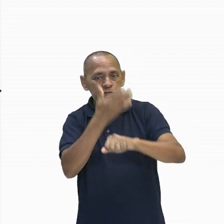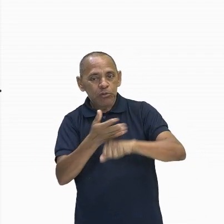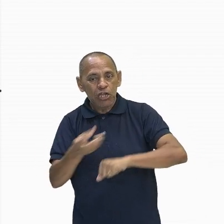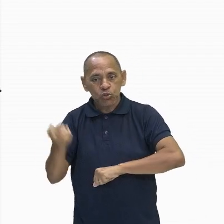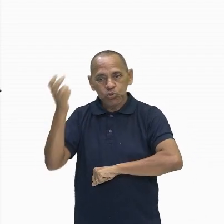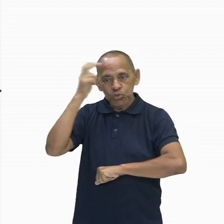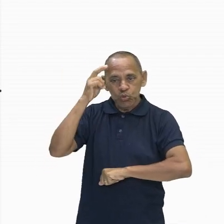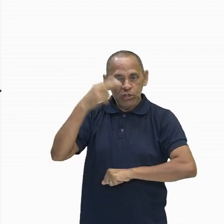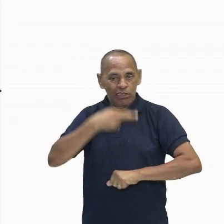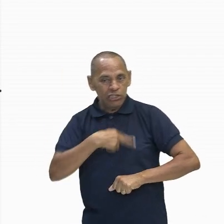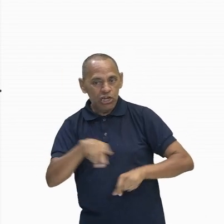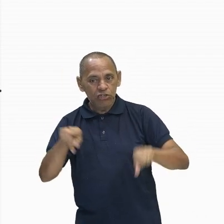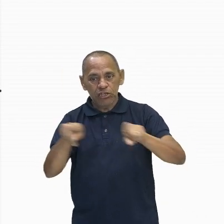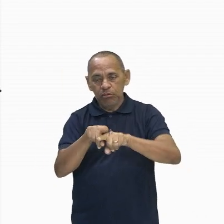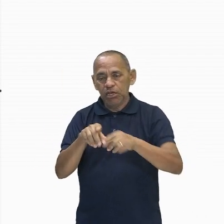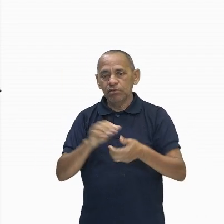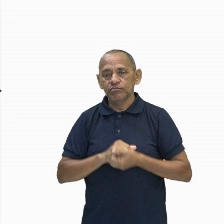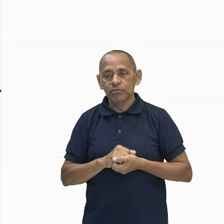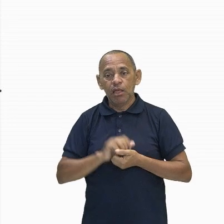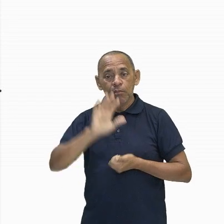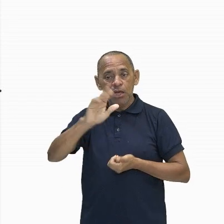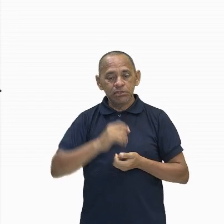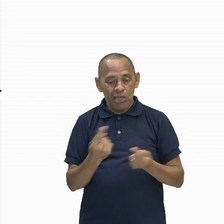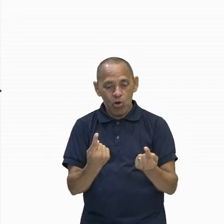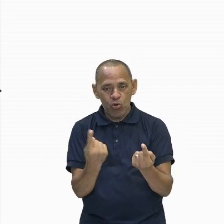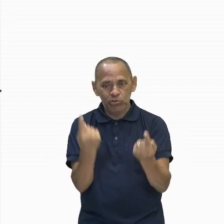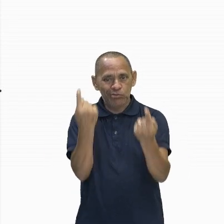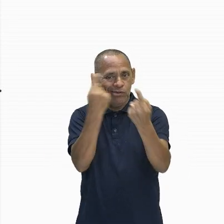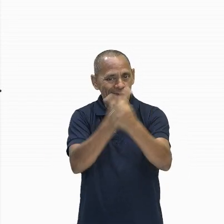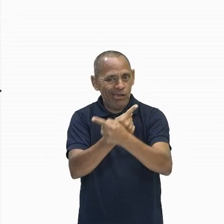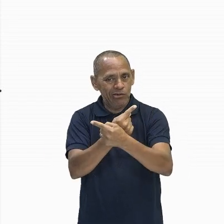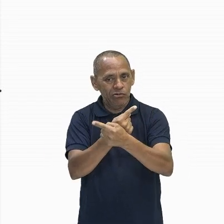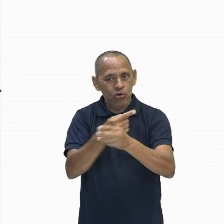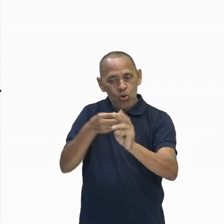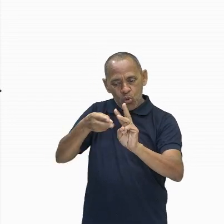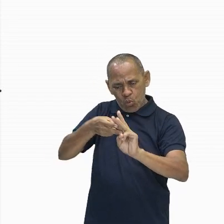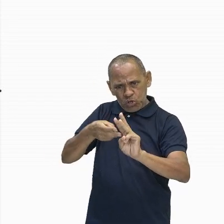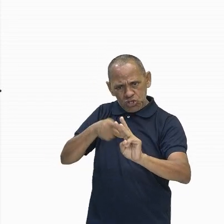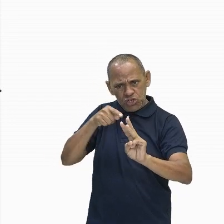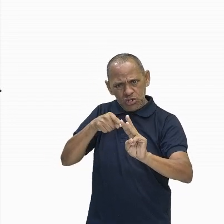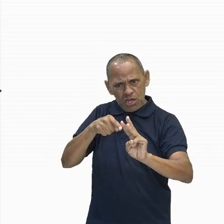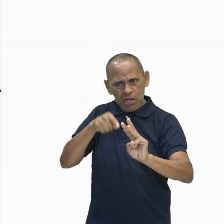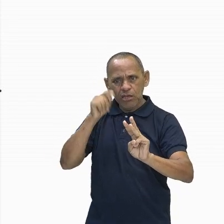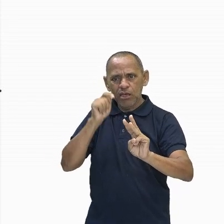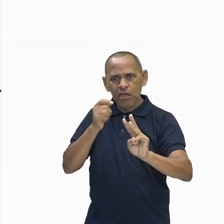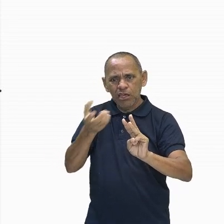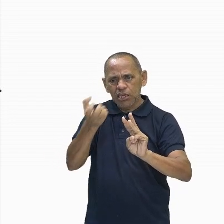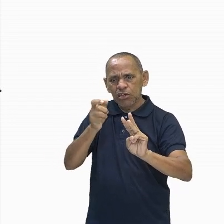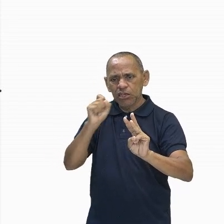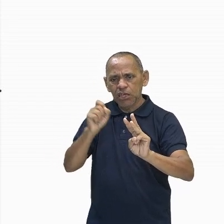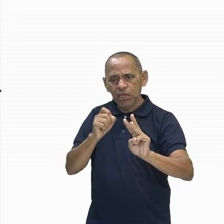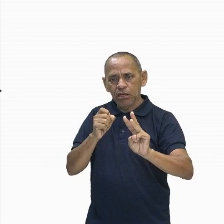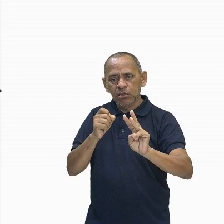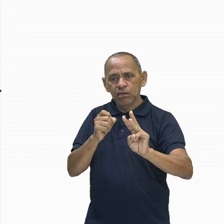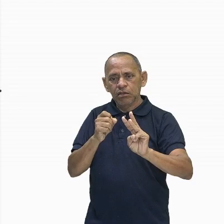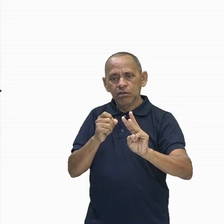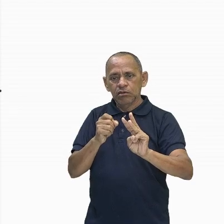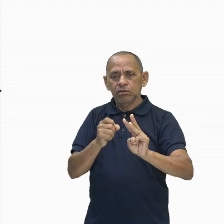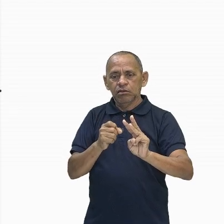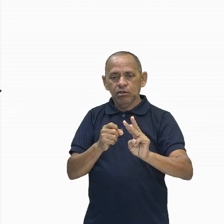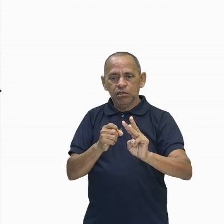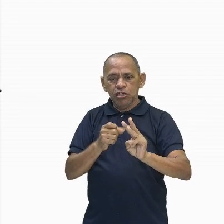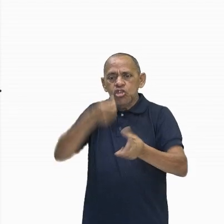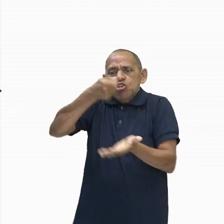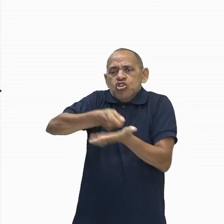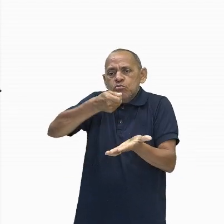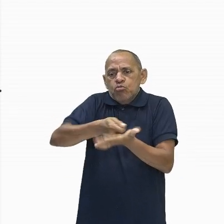contexto ao contrário, teria sido o oposto. O índio, o indígena, é que iria colocar a sua forma de